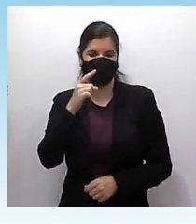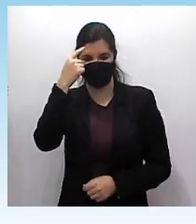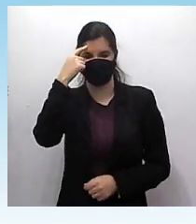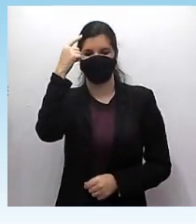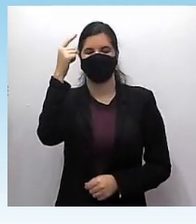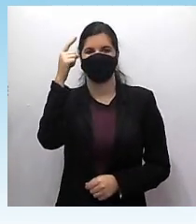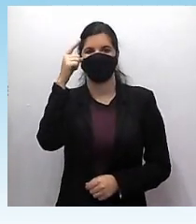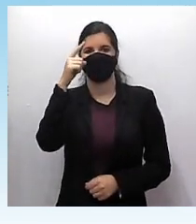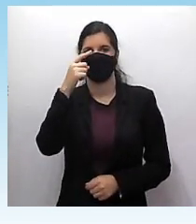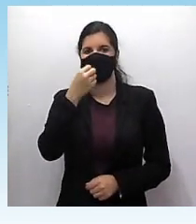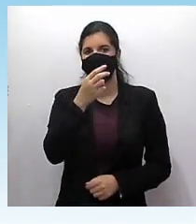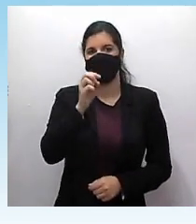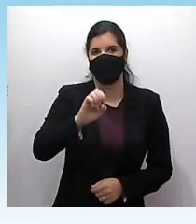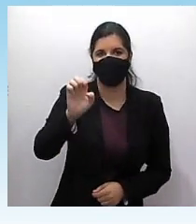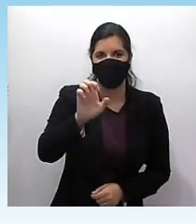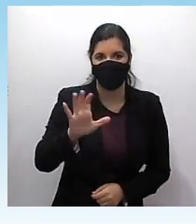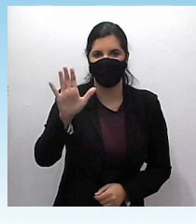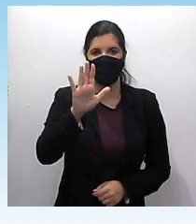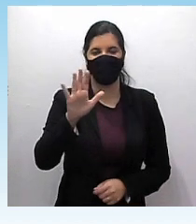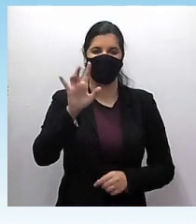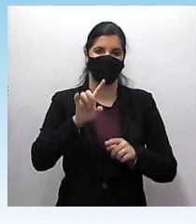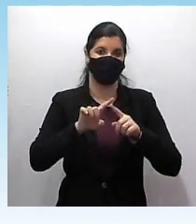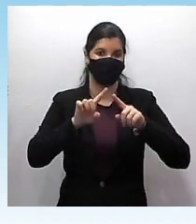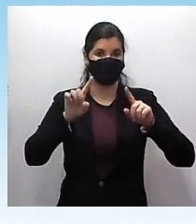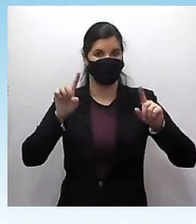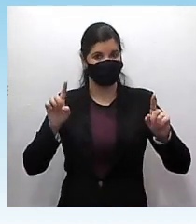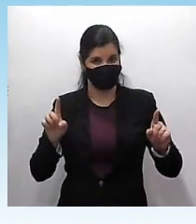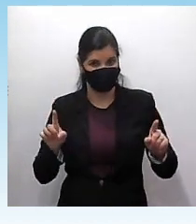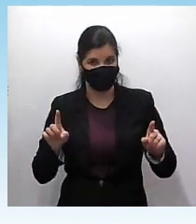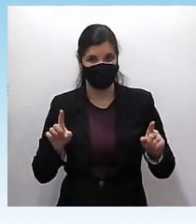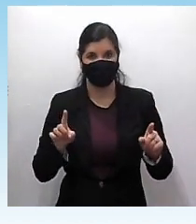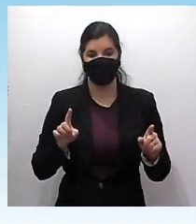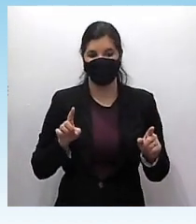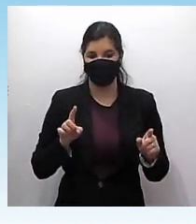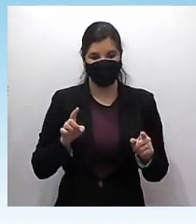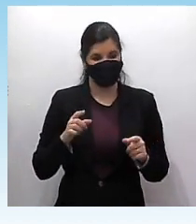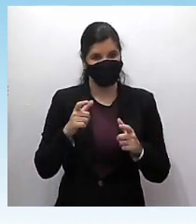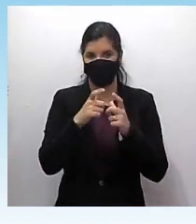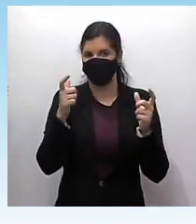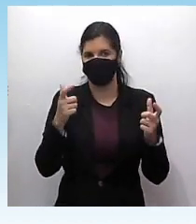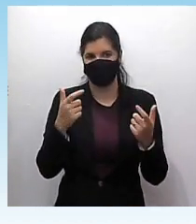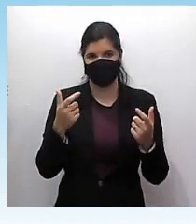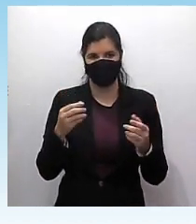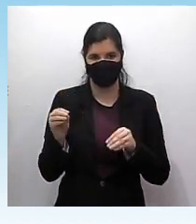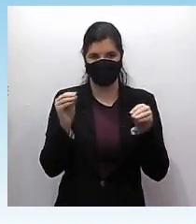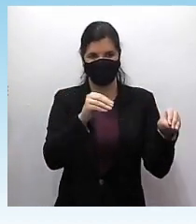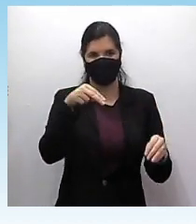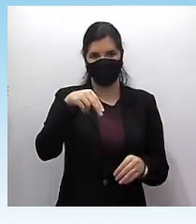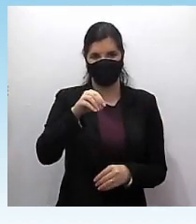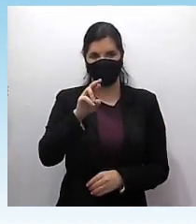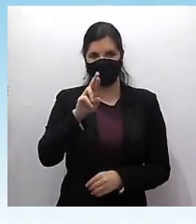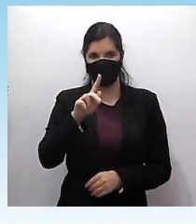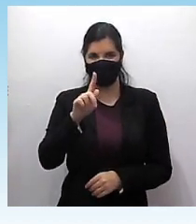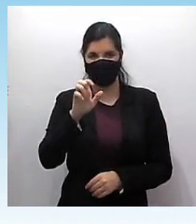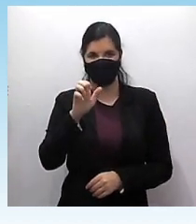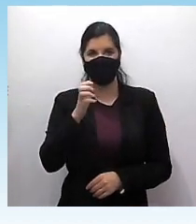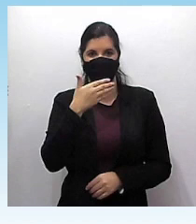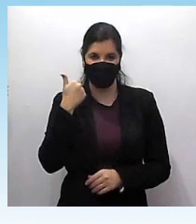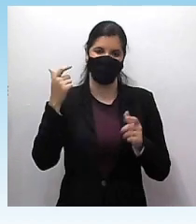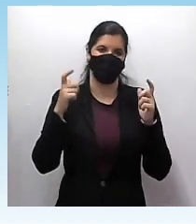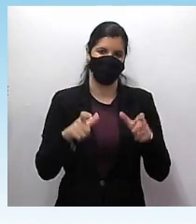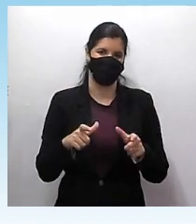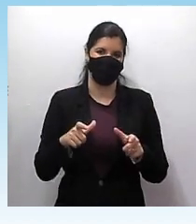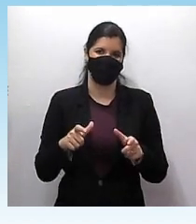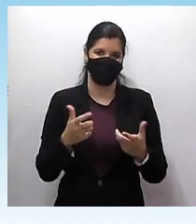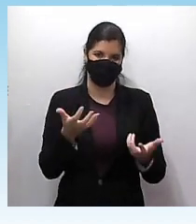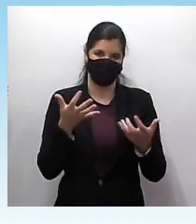cabeça. Ou mesmo para a Europa. Mas poucos vão à Noruega. E se você quer qualidade de vida, talvez o lugar é lá.